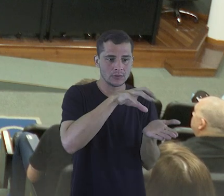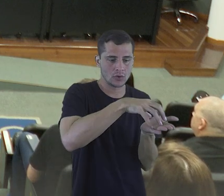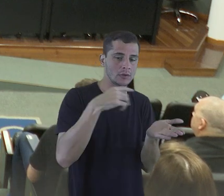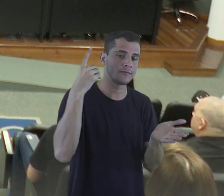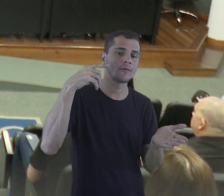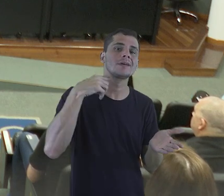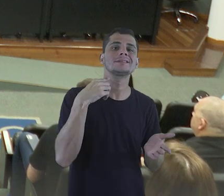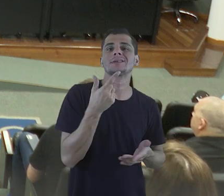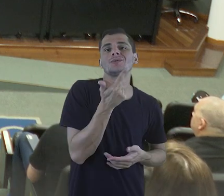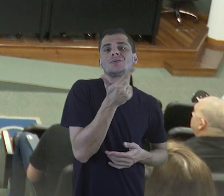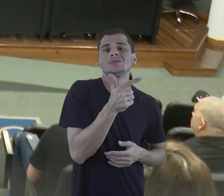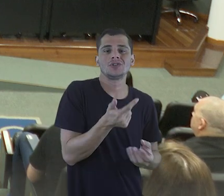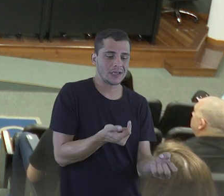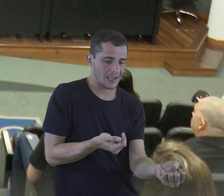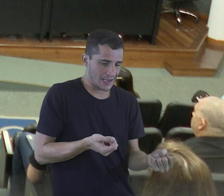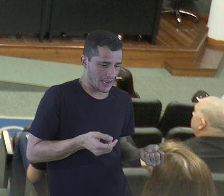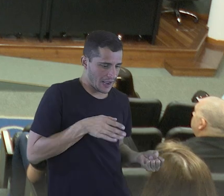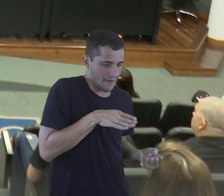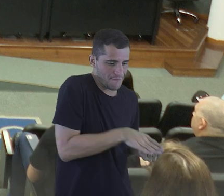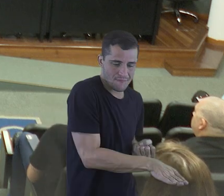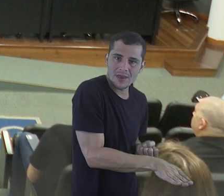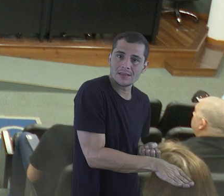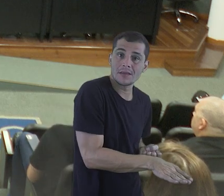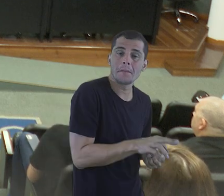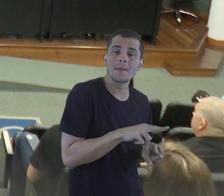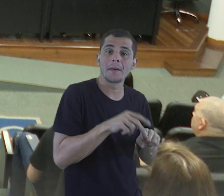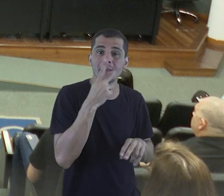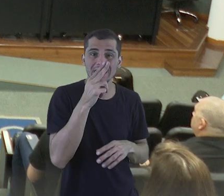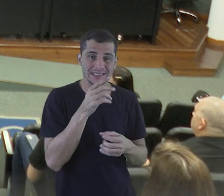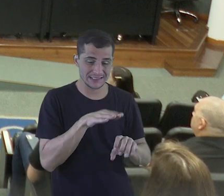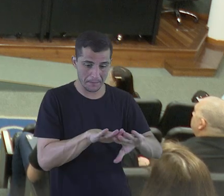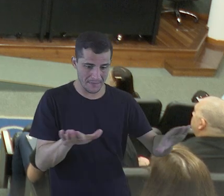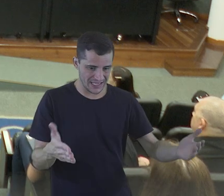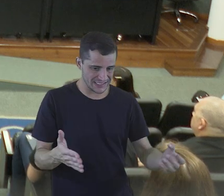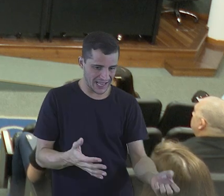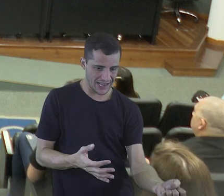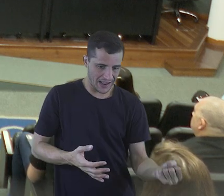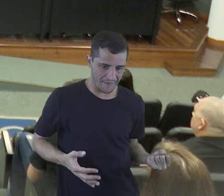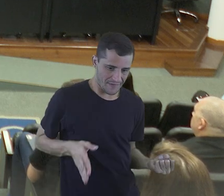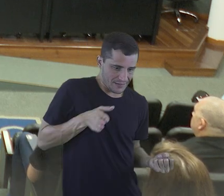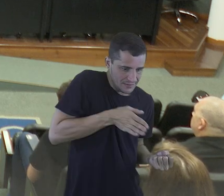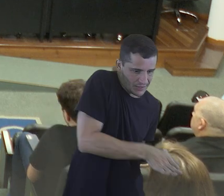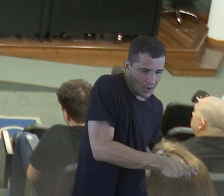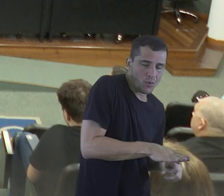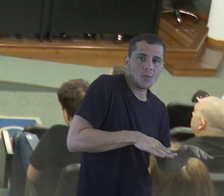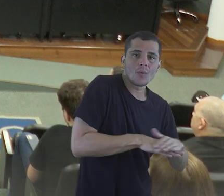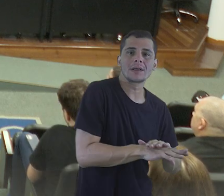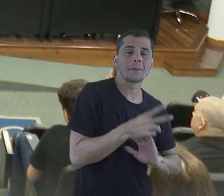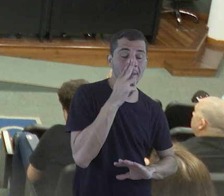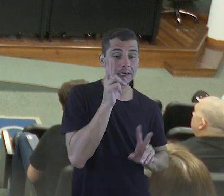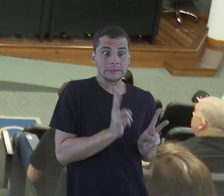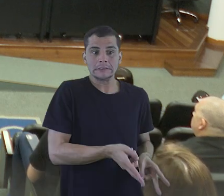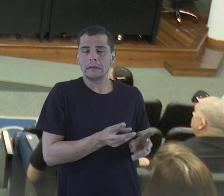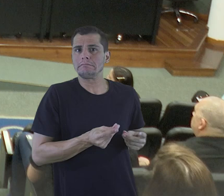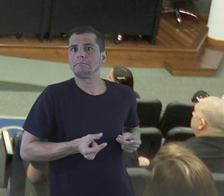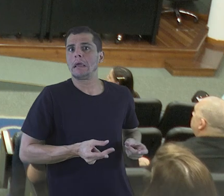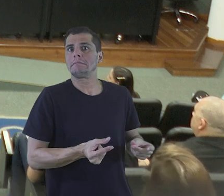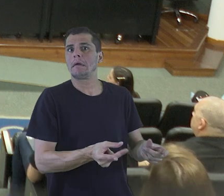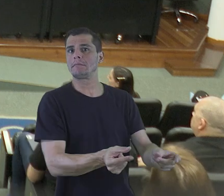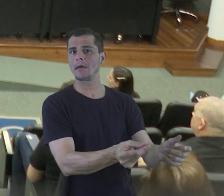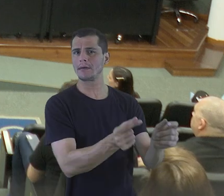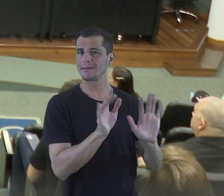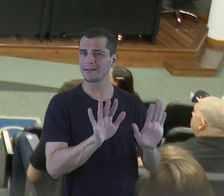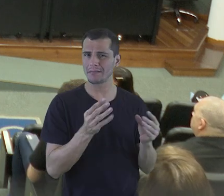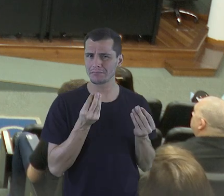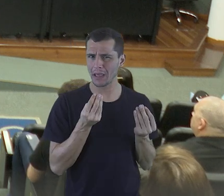sempre achei que o que fosse para gaveta não saia da gaveta vocês já viram isso? para que existe gaveta? se você bota um documento na gaveta